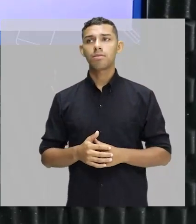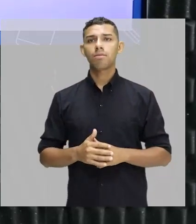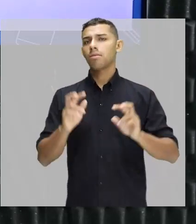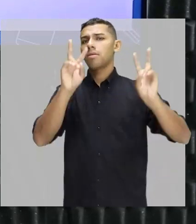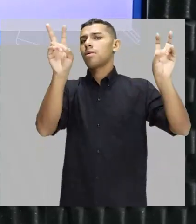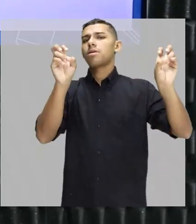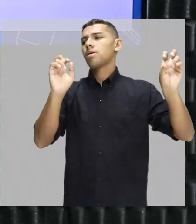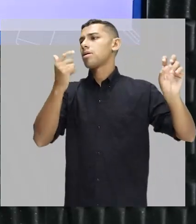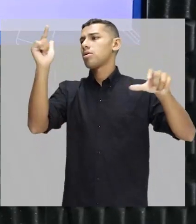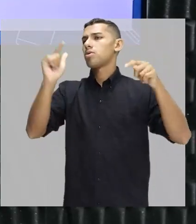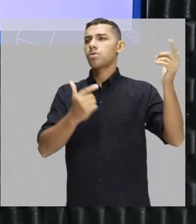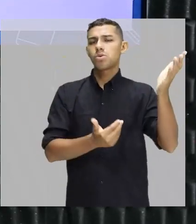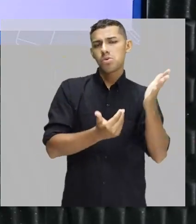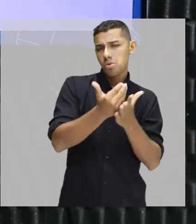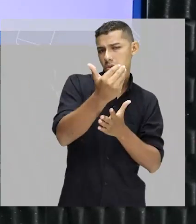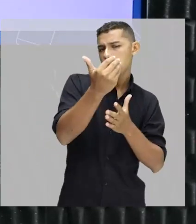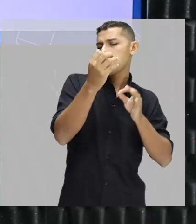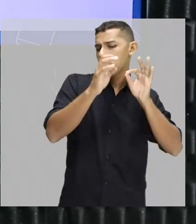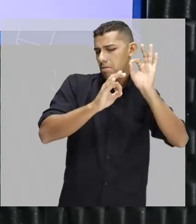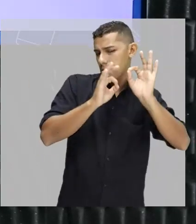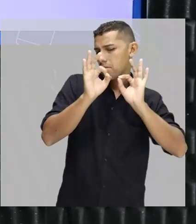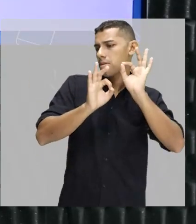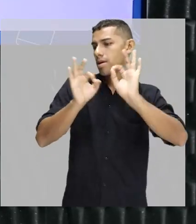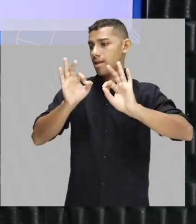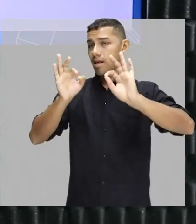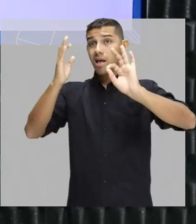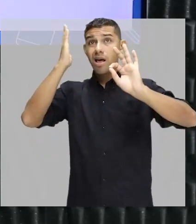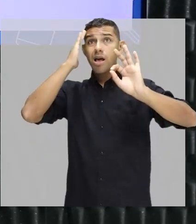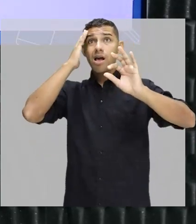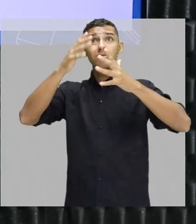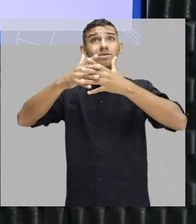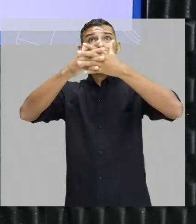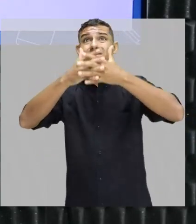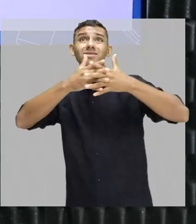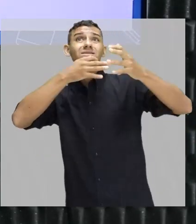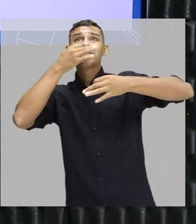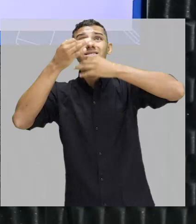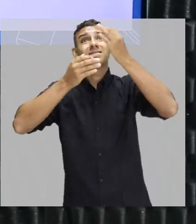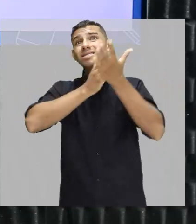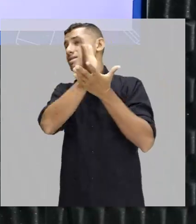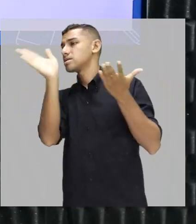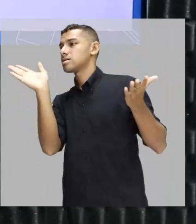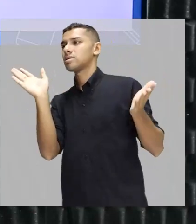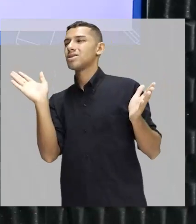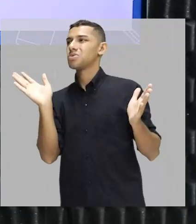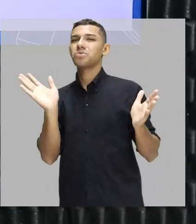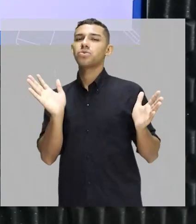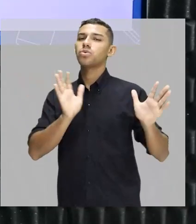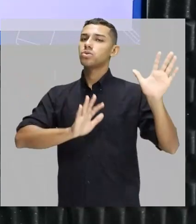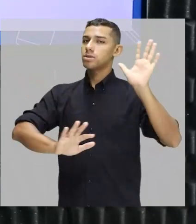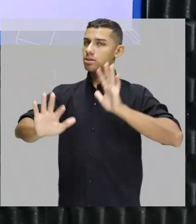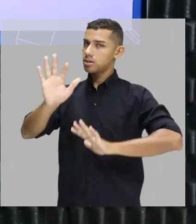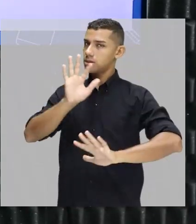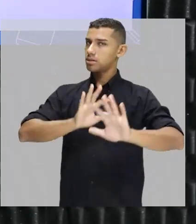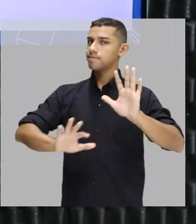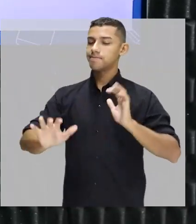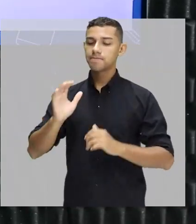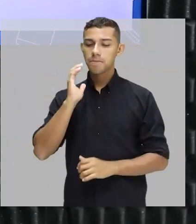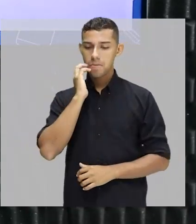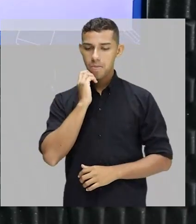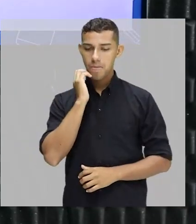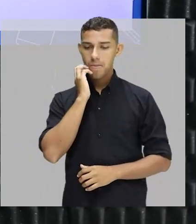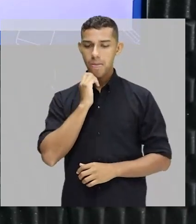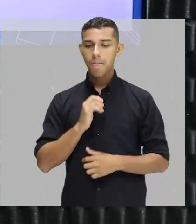tema, alguns até começam a falar e aí vão totalmente por outro caminho. Então, muito cuidado para não fugir ao tema.